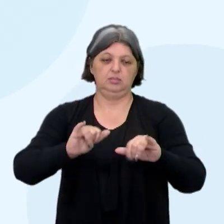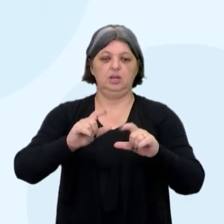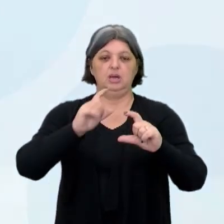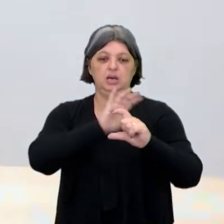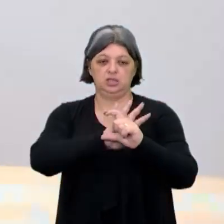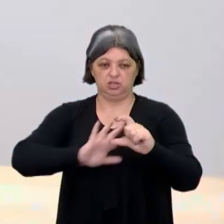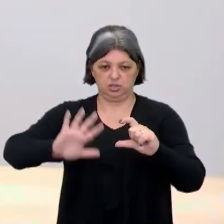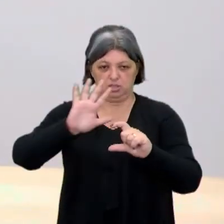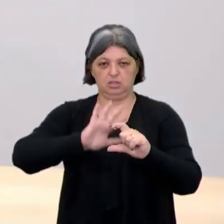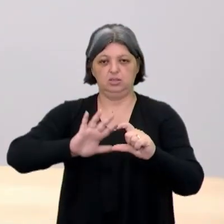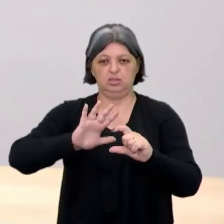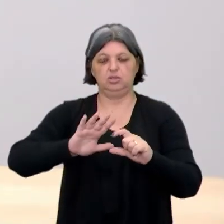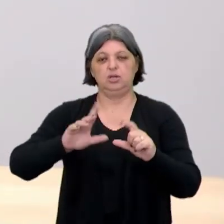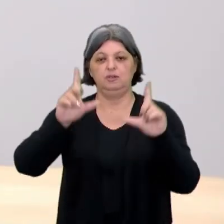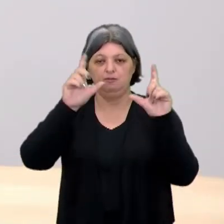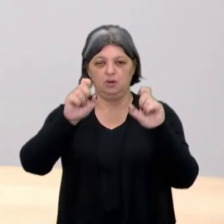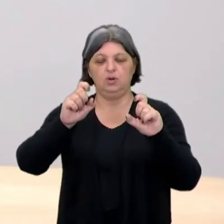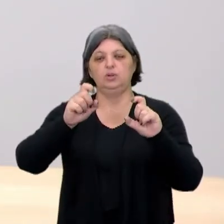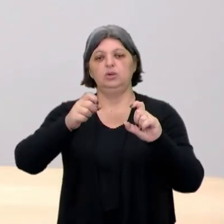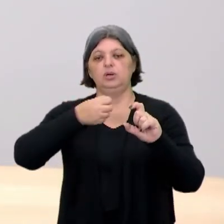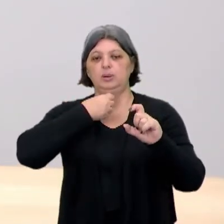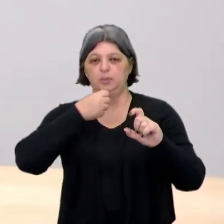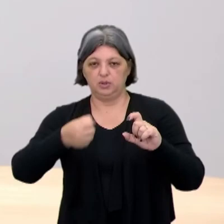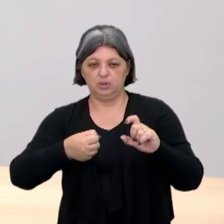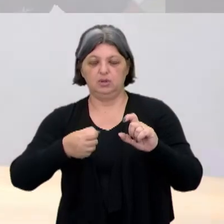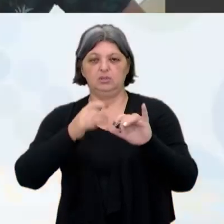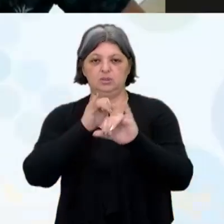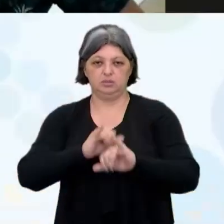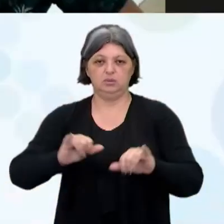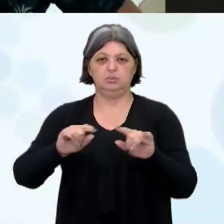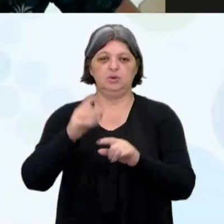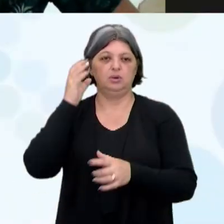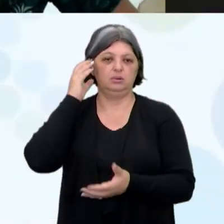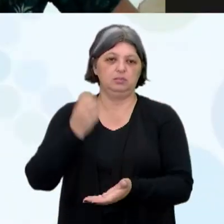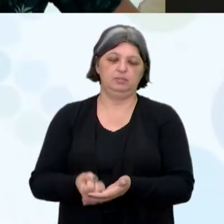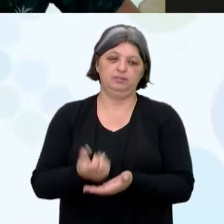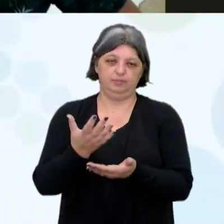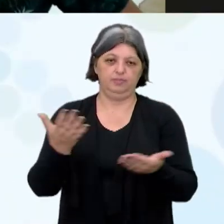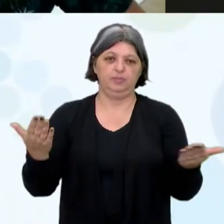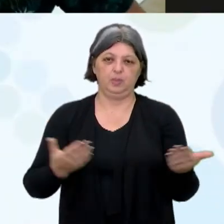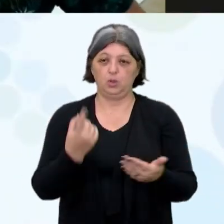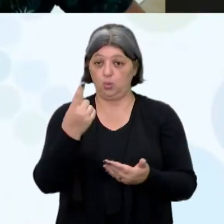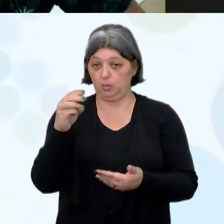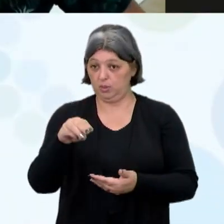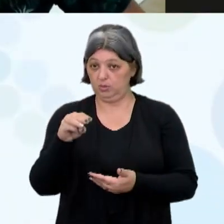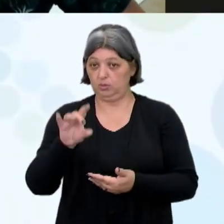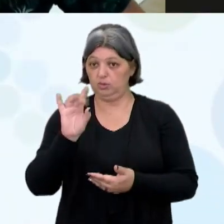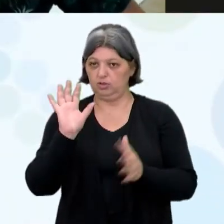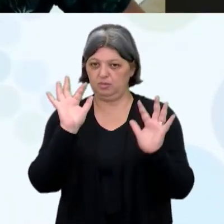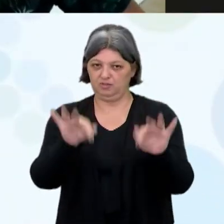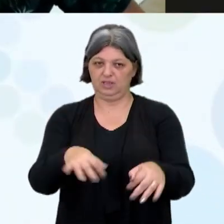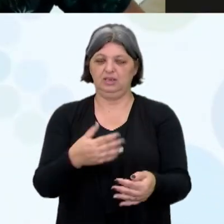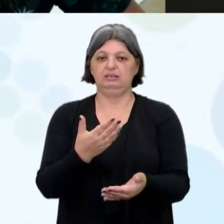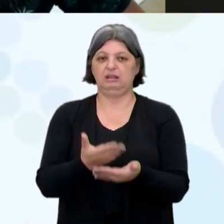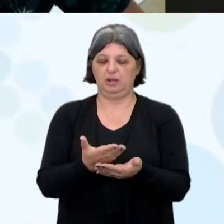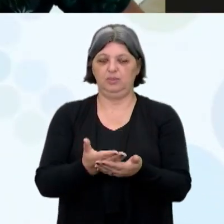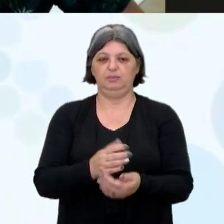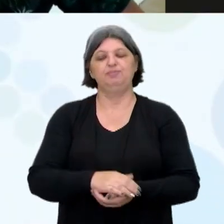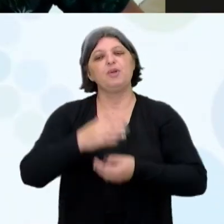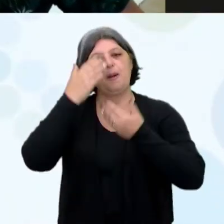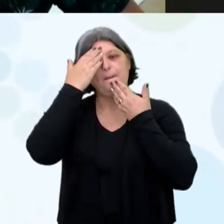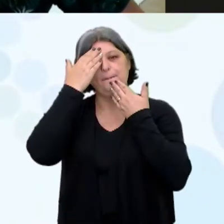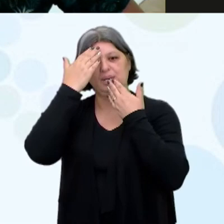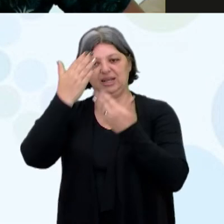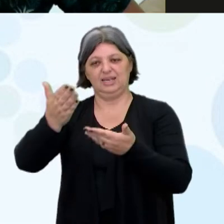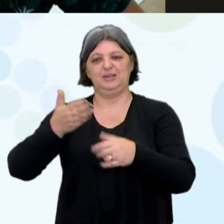e o podcast. Gabriel, eu vou pedir para você se despedir, agradecendo que a gente já tem aí um minutinho só para terminar a aula. Obrigado mesmo por